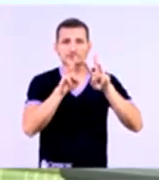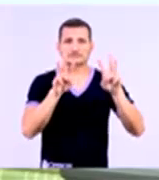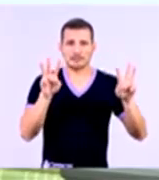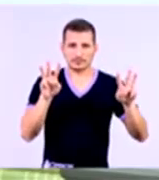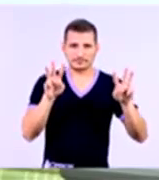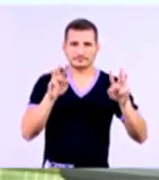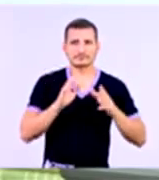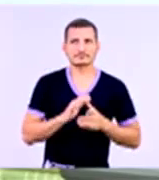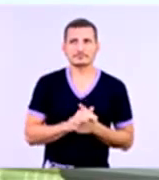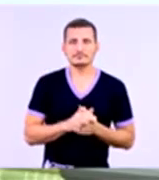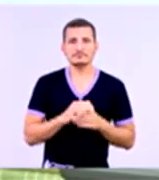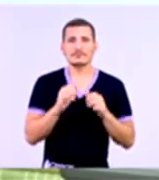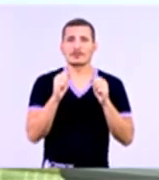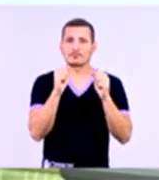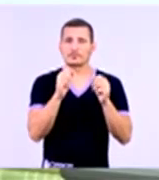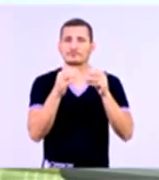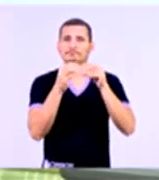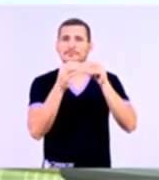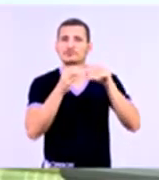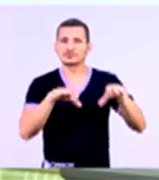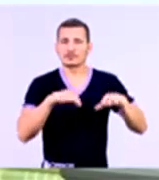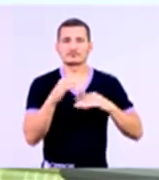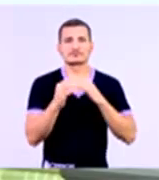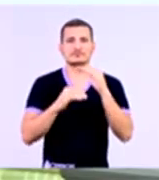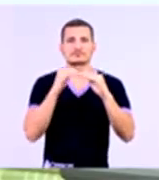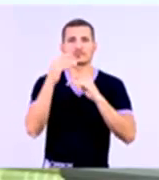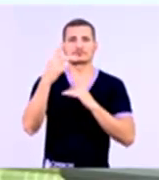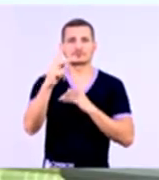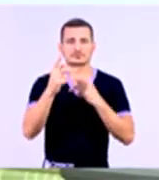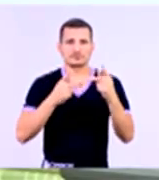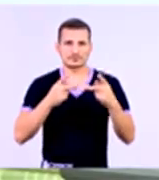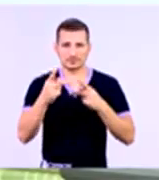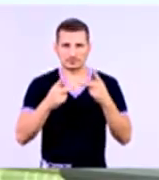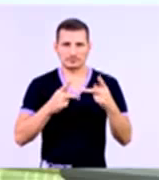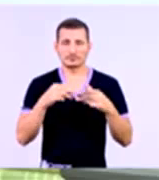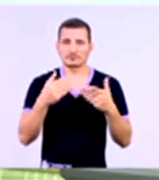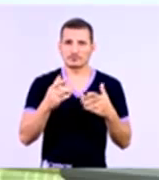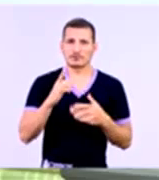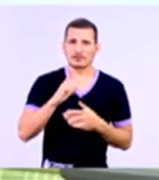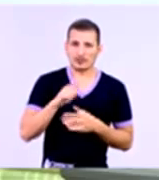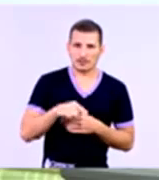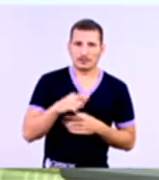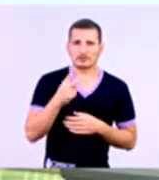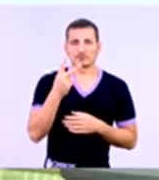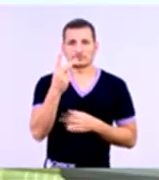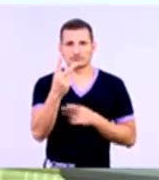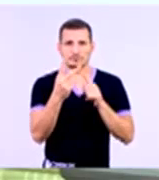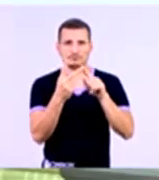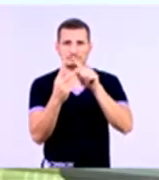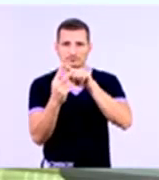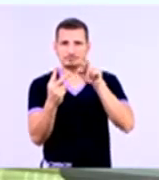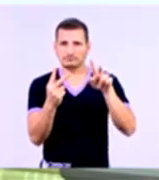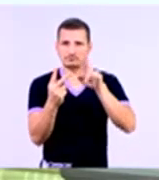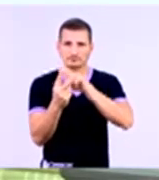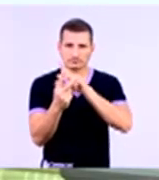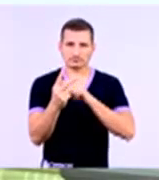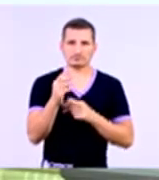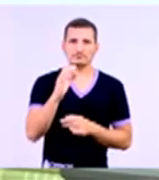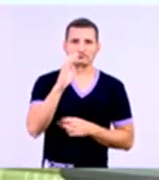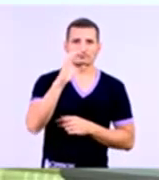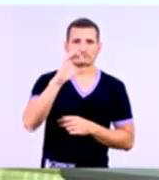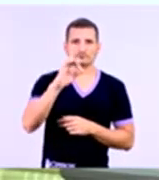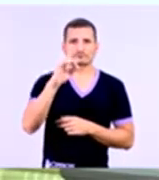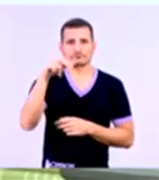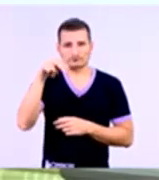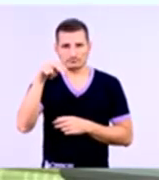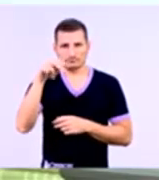pode afetar o desempenho do seu projeto. Então, são dois momentos distintos. O CDN